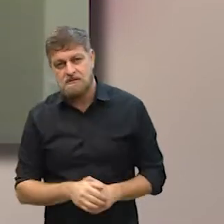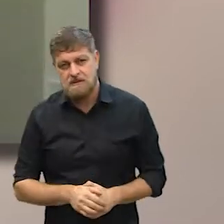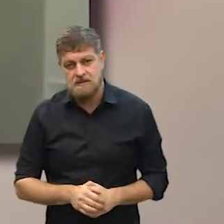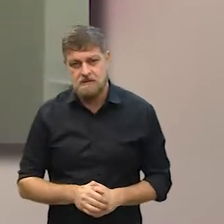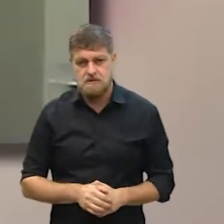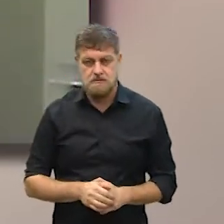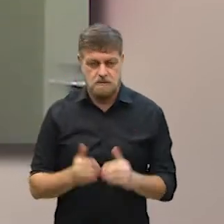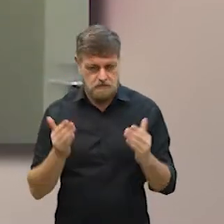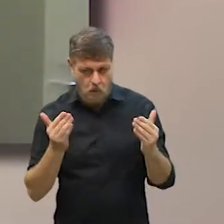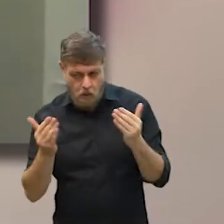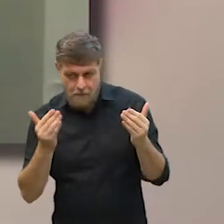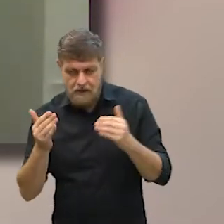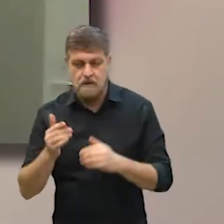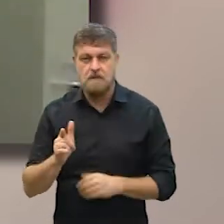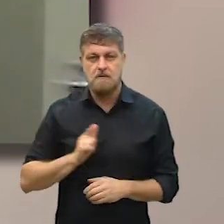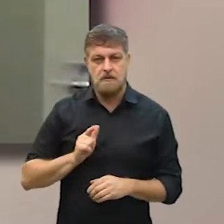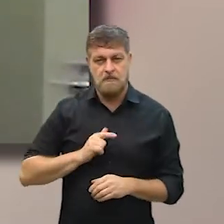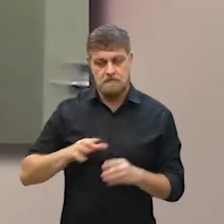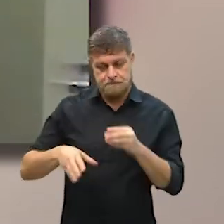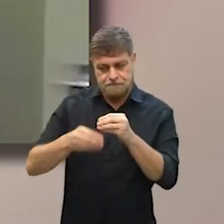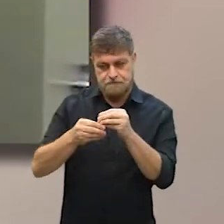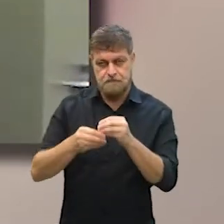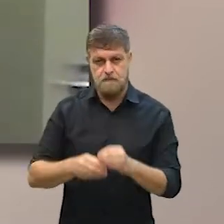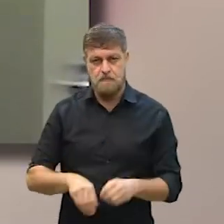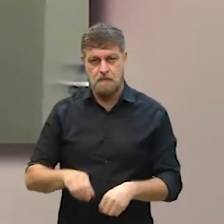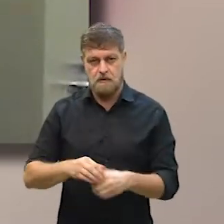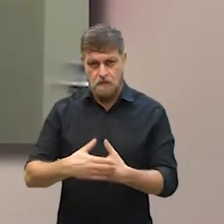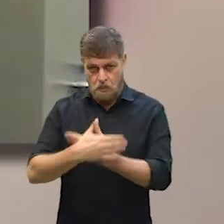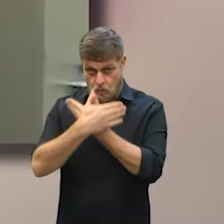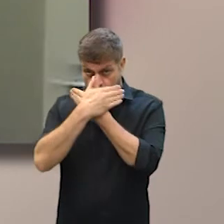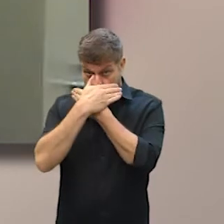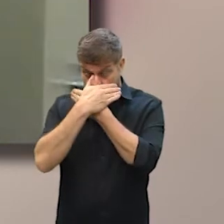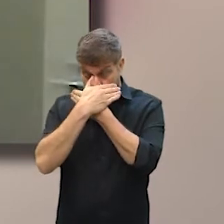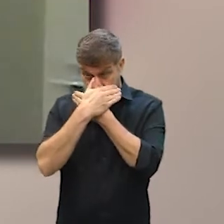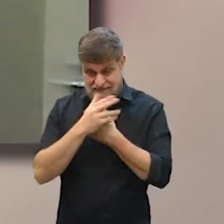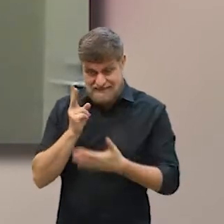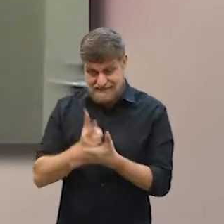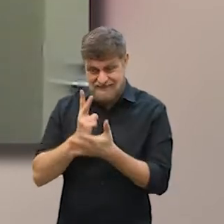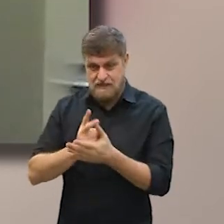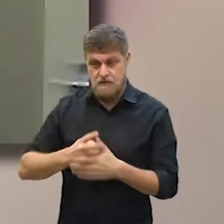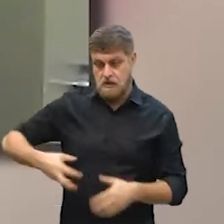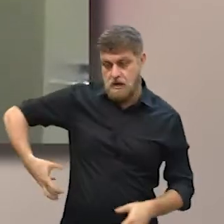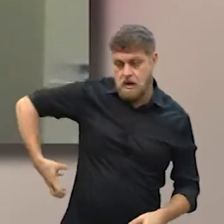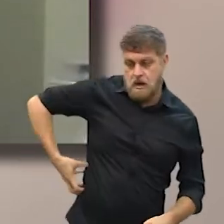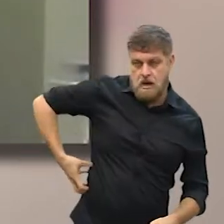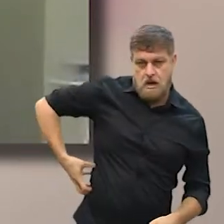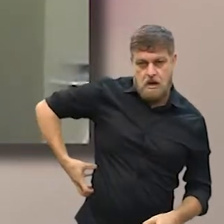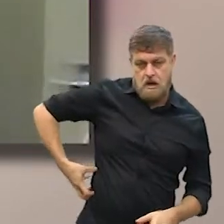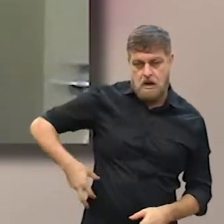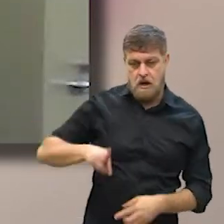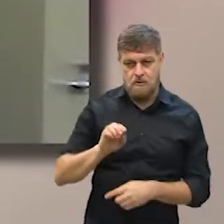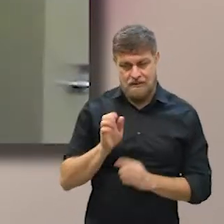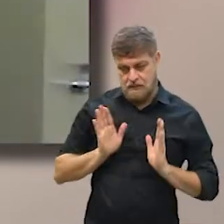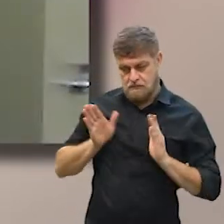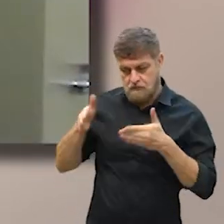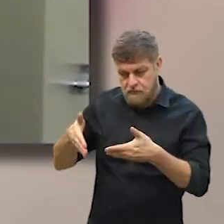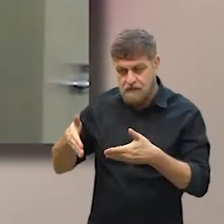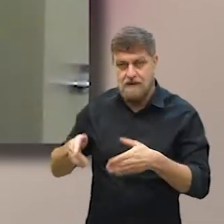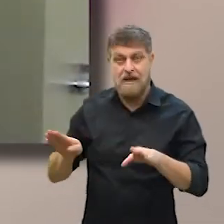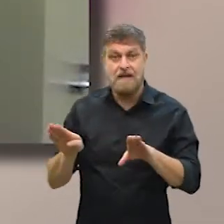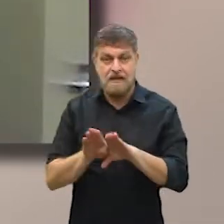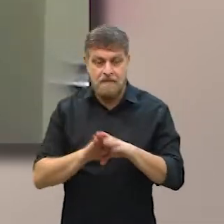acometimento do fazendo relação a isso não eu só cometimento do grupo sa está centrado num órgão fazer mais no ren